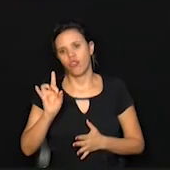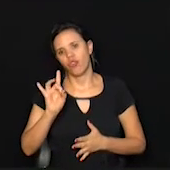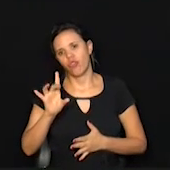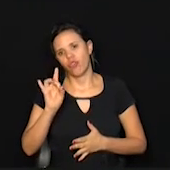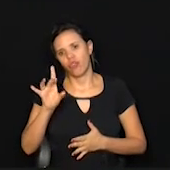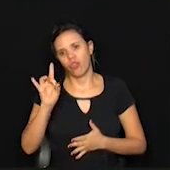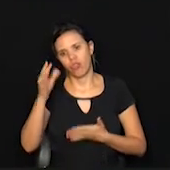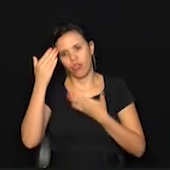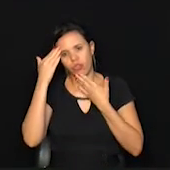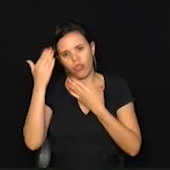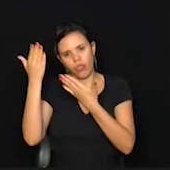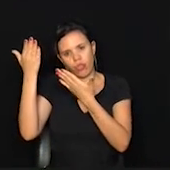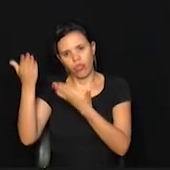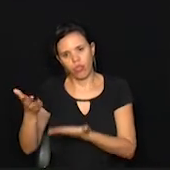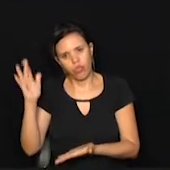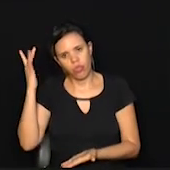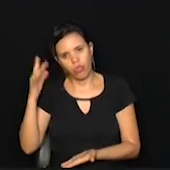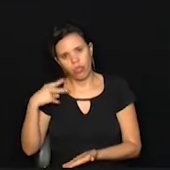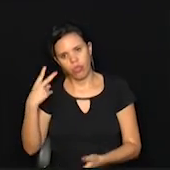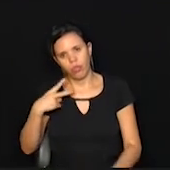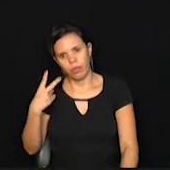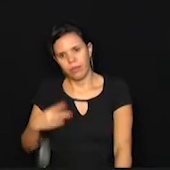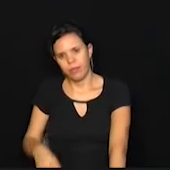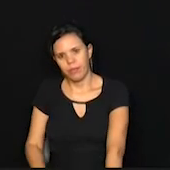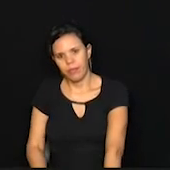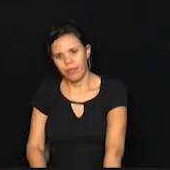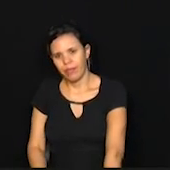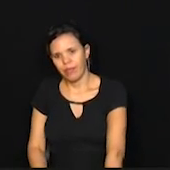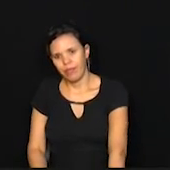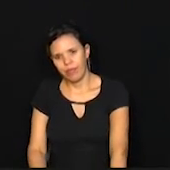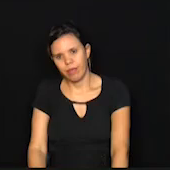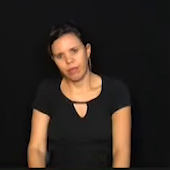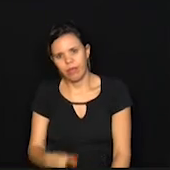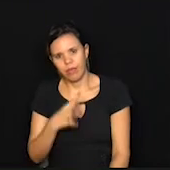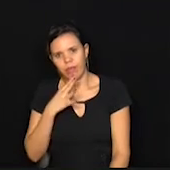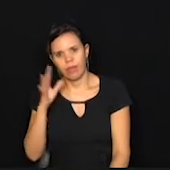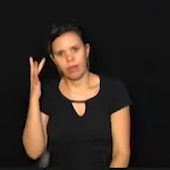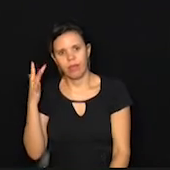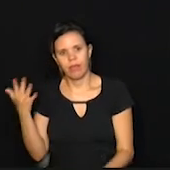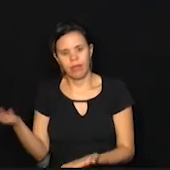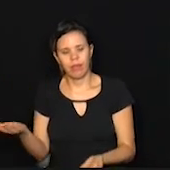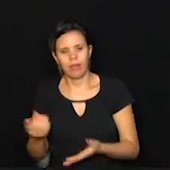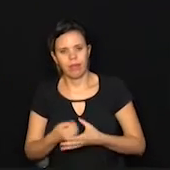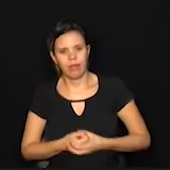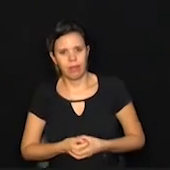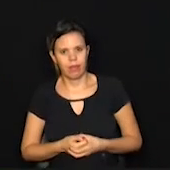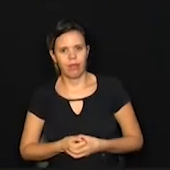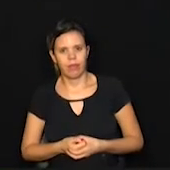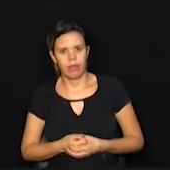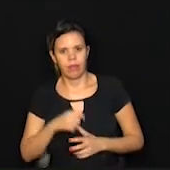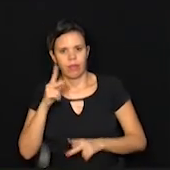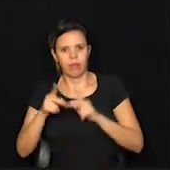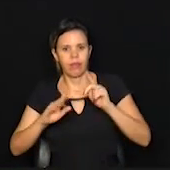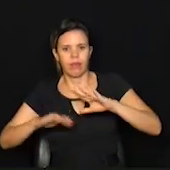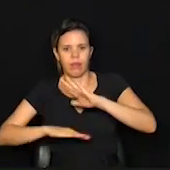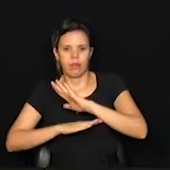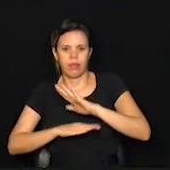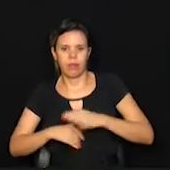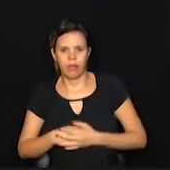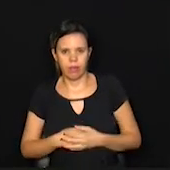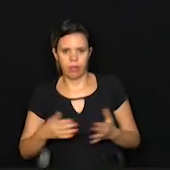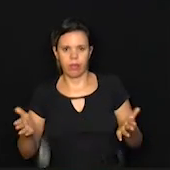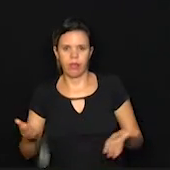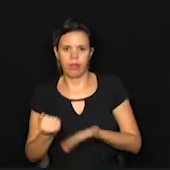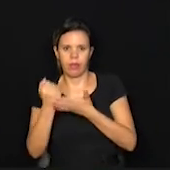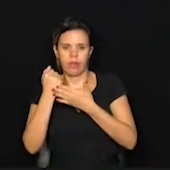agradecer a você vereadora Margarida Calisto também conhecida como lida e o pessoal aí da câmera por